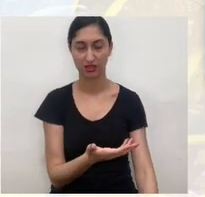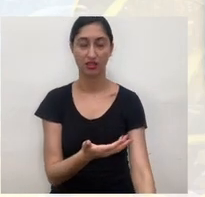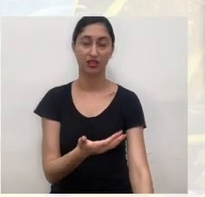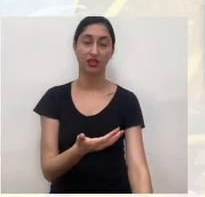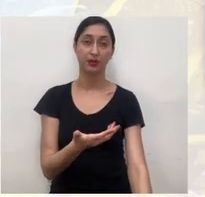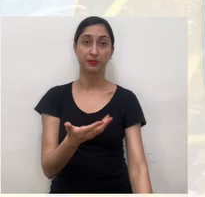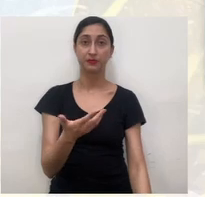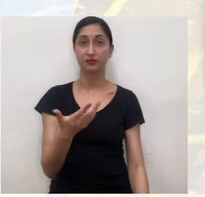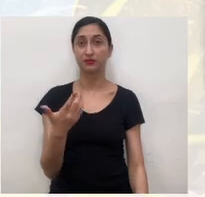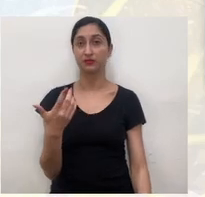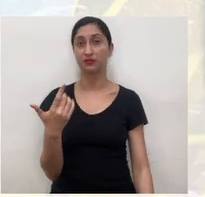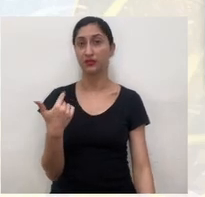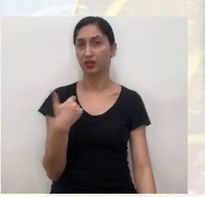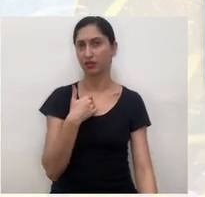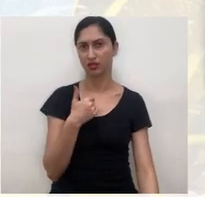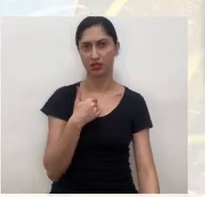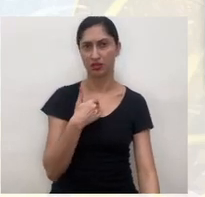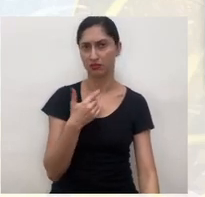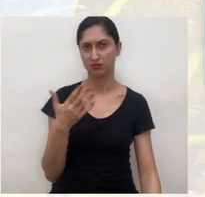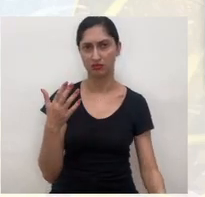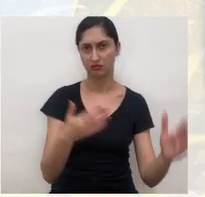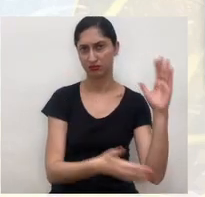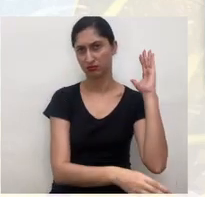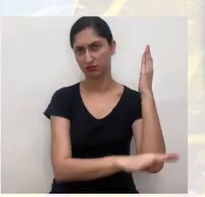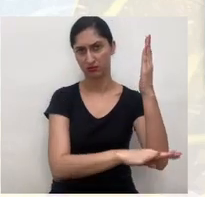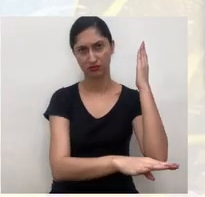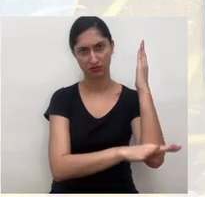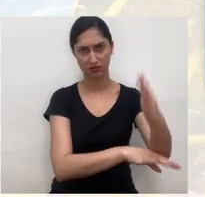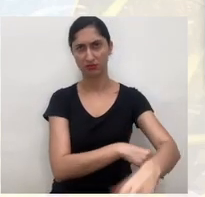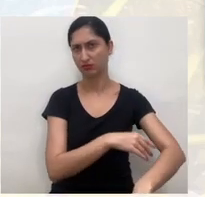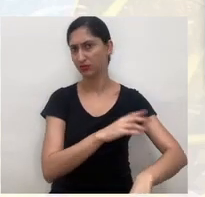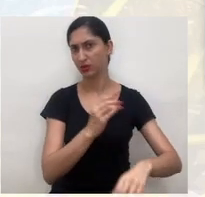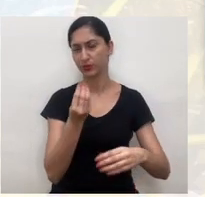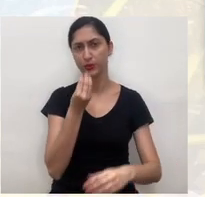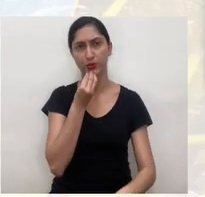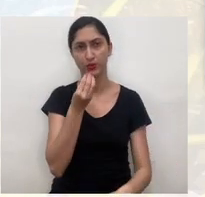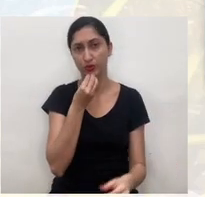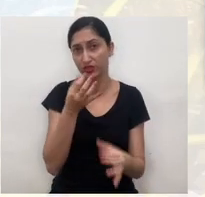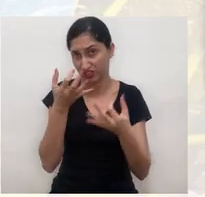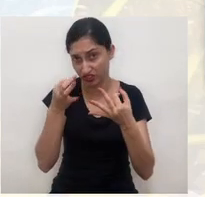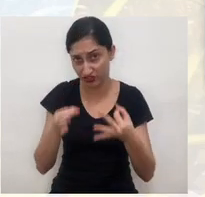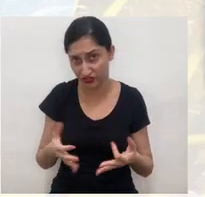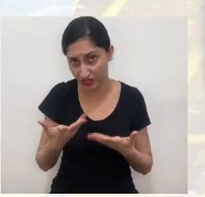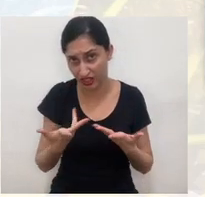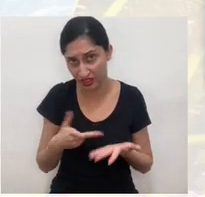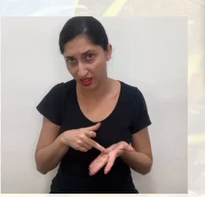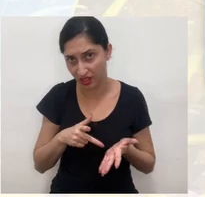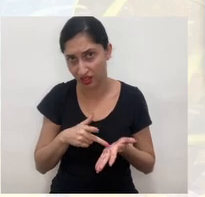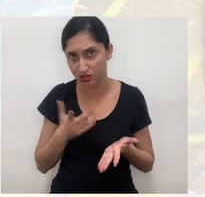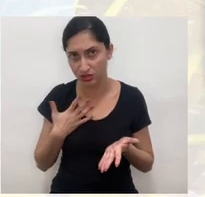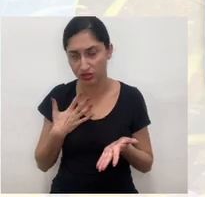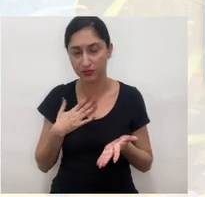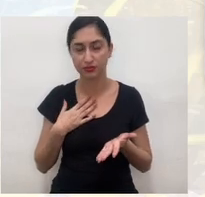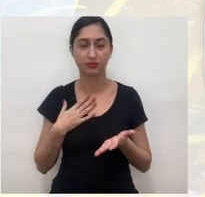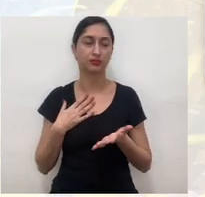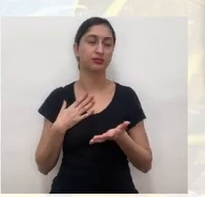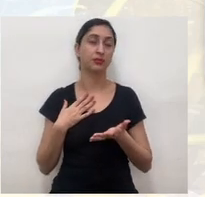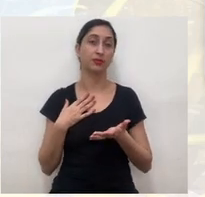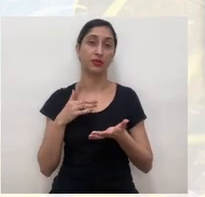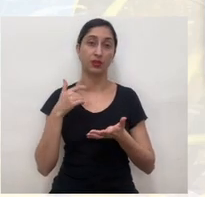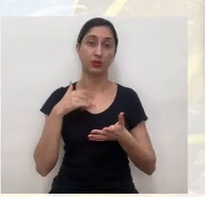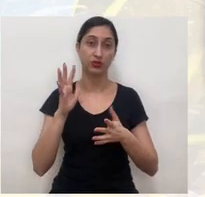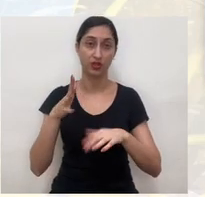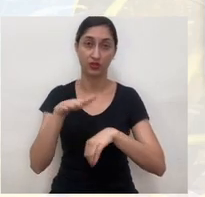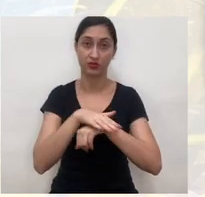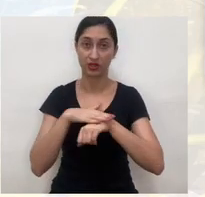teria escrúpulo nenhum em chegar lá e derrubar aquela árvore. Sinceramente, não teria. E eu conversei com você uma vez sobre o cactus